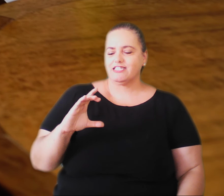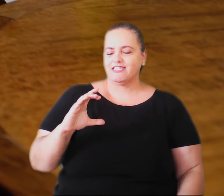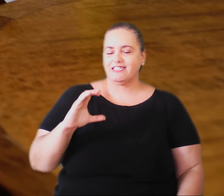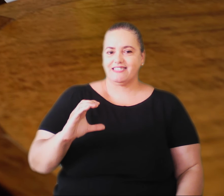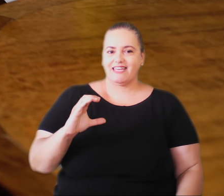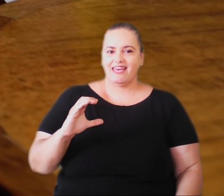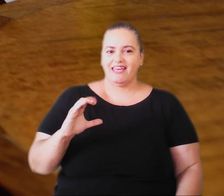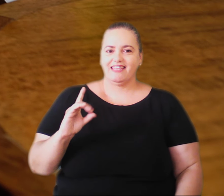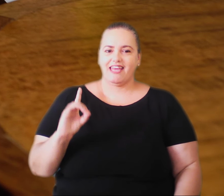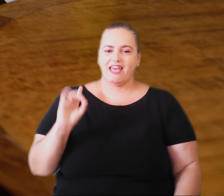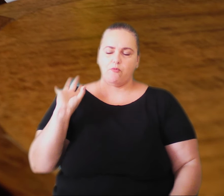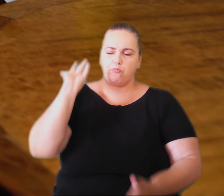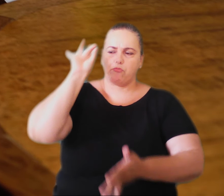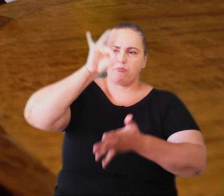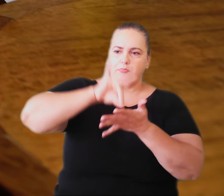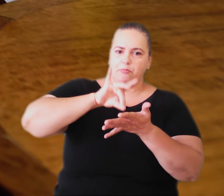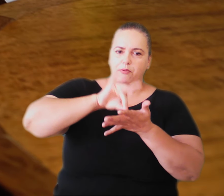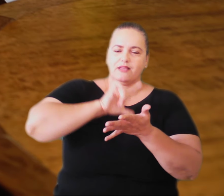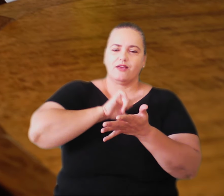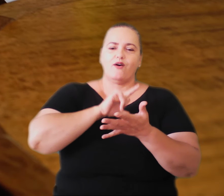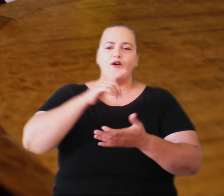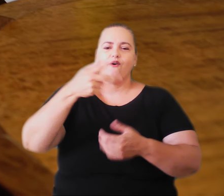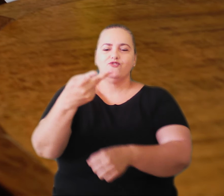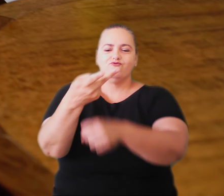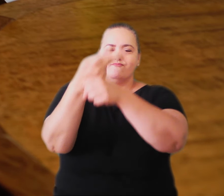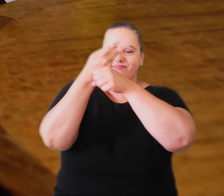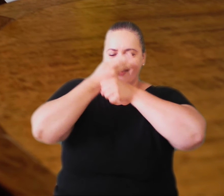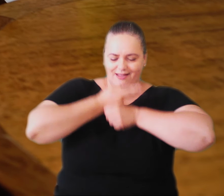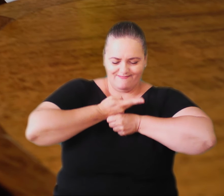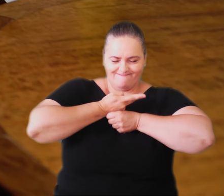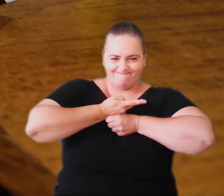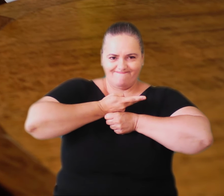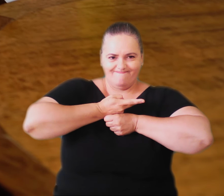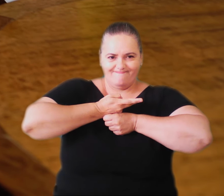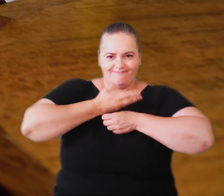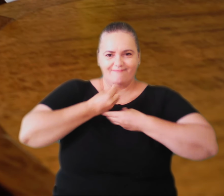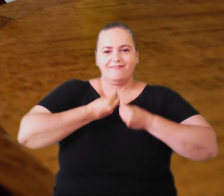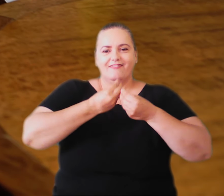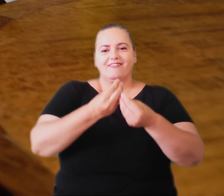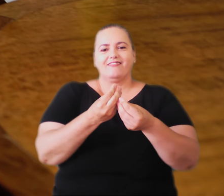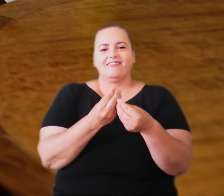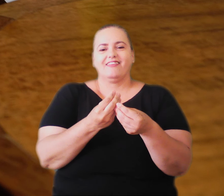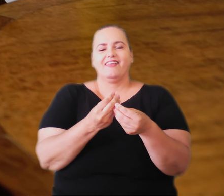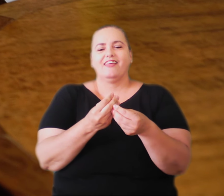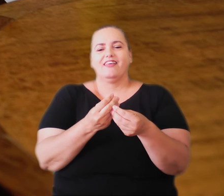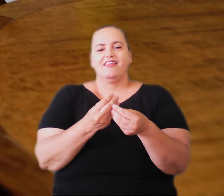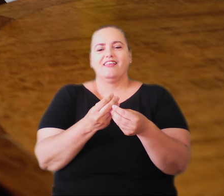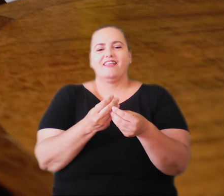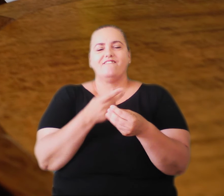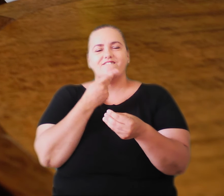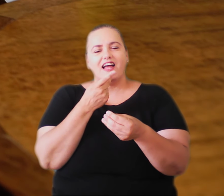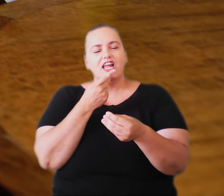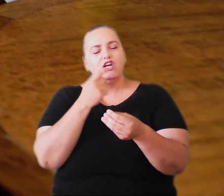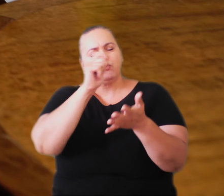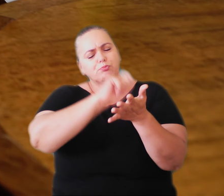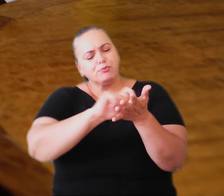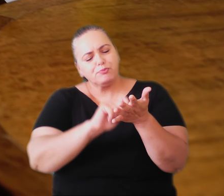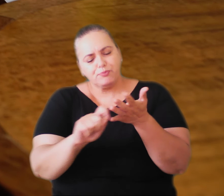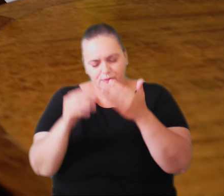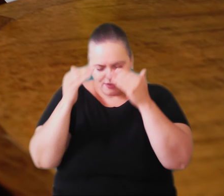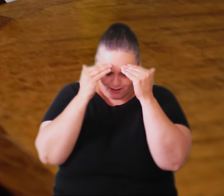tenho até hoje aquele um troféu aqui com uma parte em couro, dizendo, por